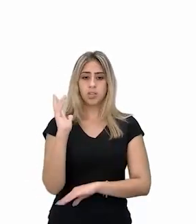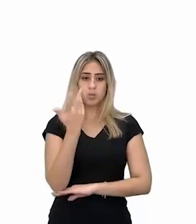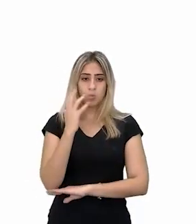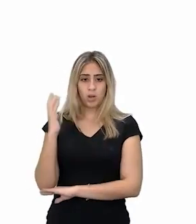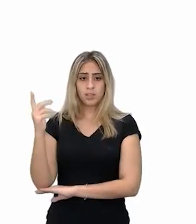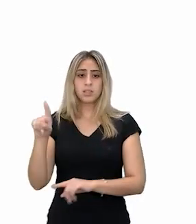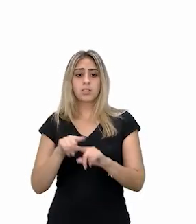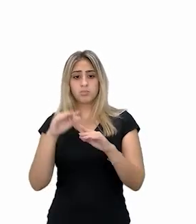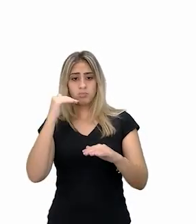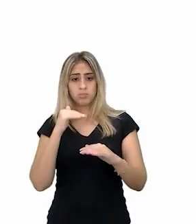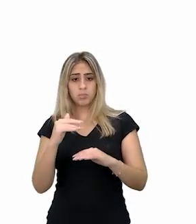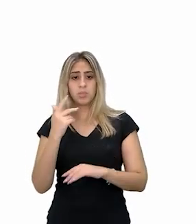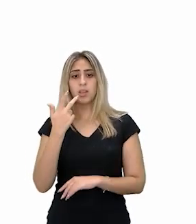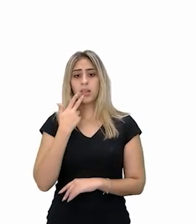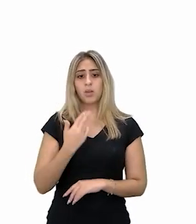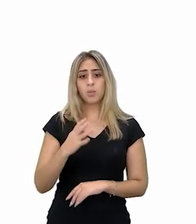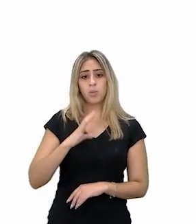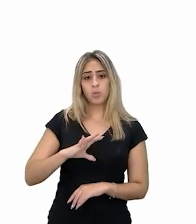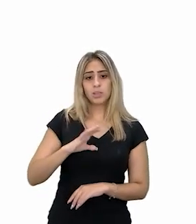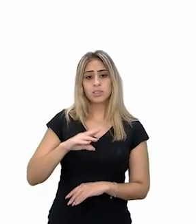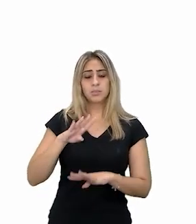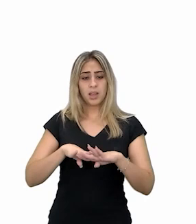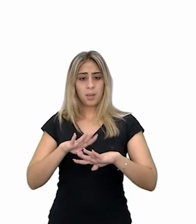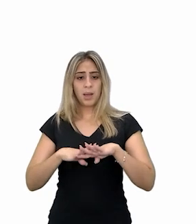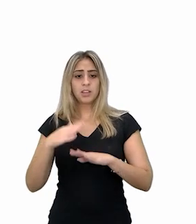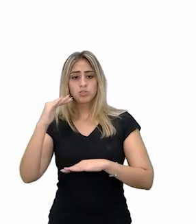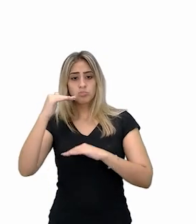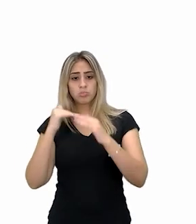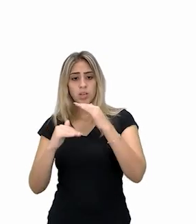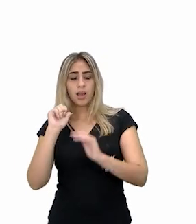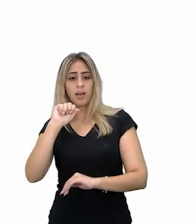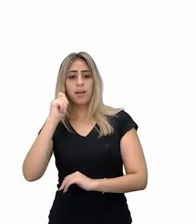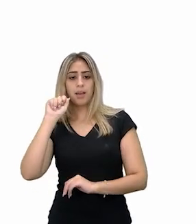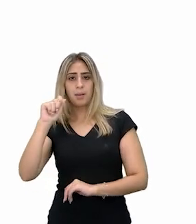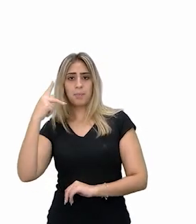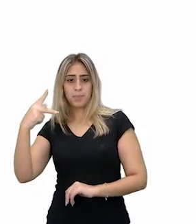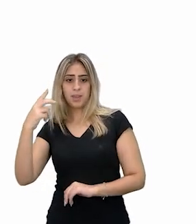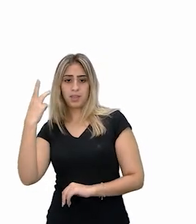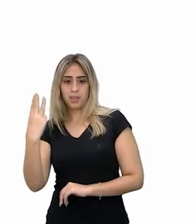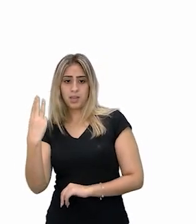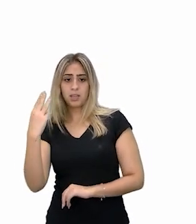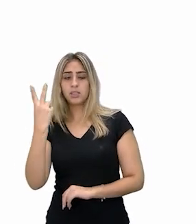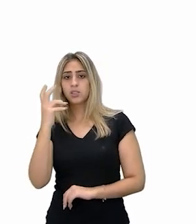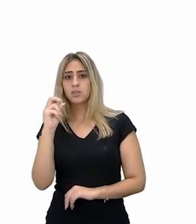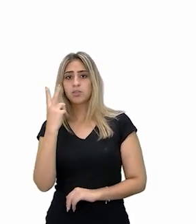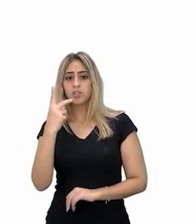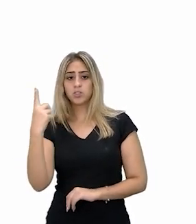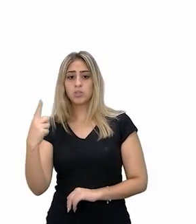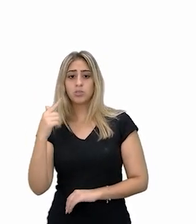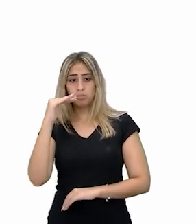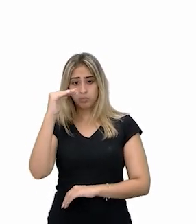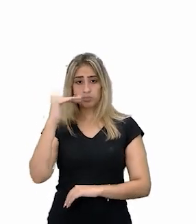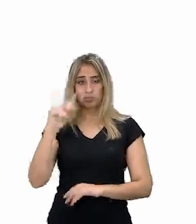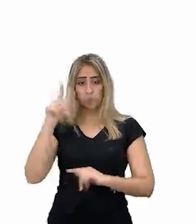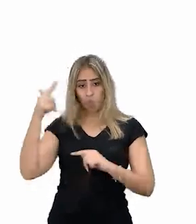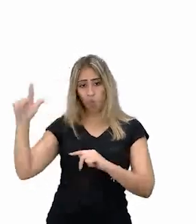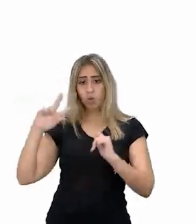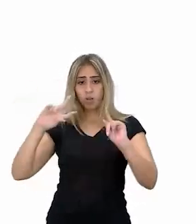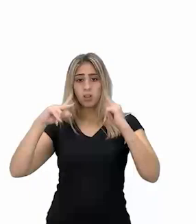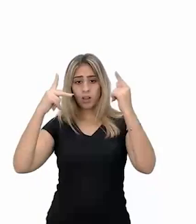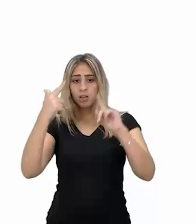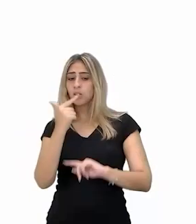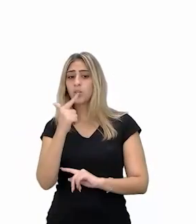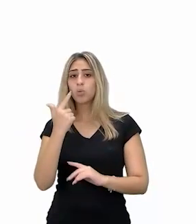natureza. E na AP3, terceiro bimestre de 2021, também vai ter ciências da natureza. Nos outros links, não